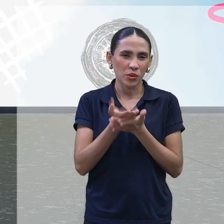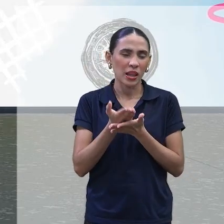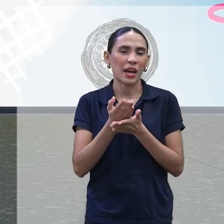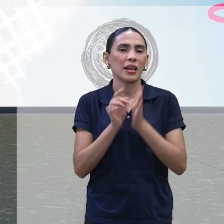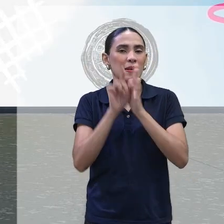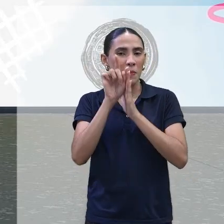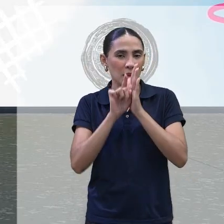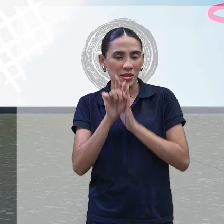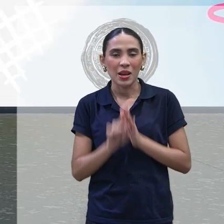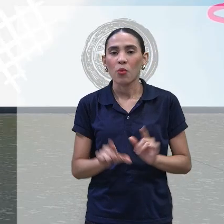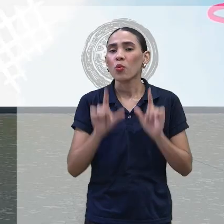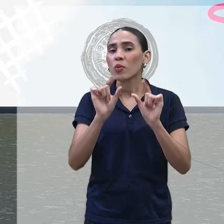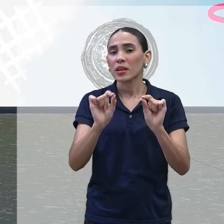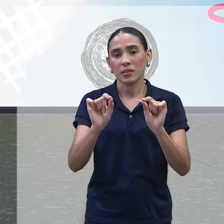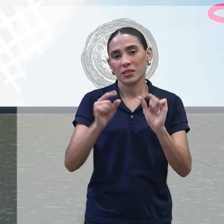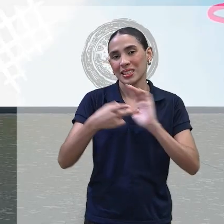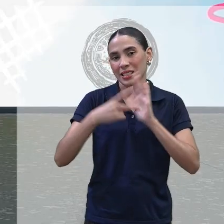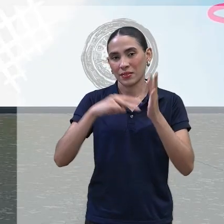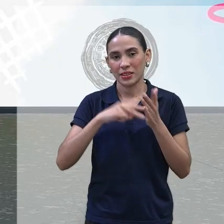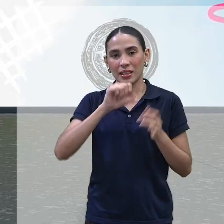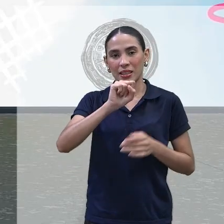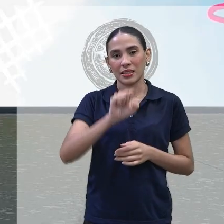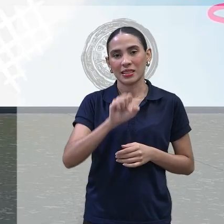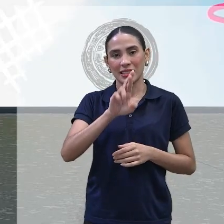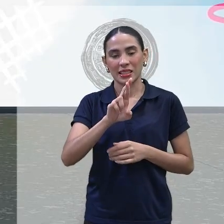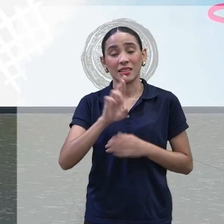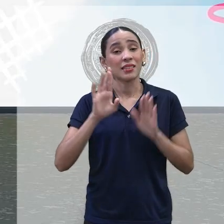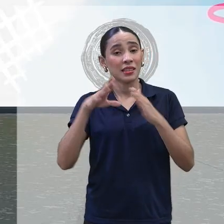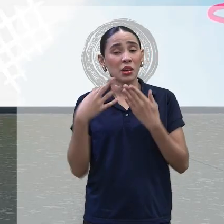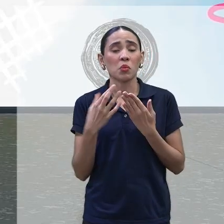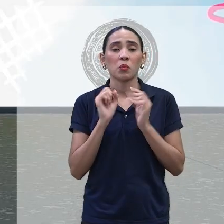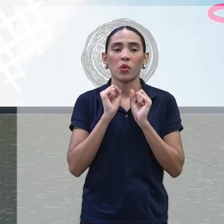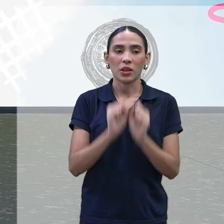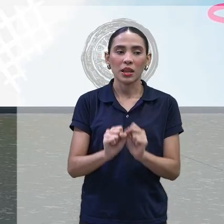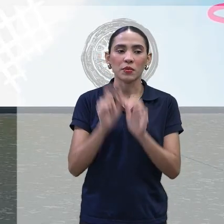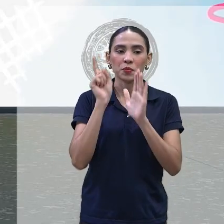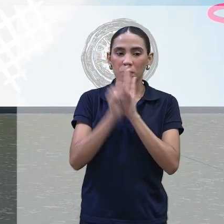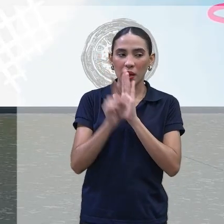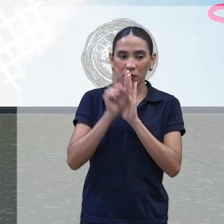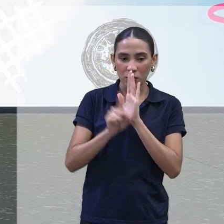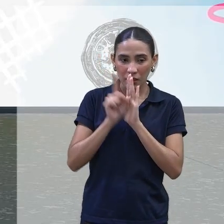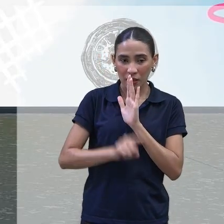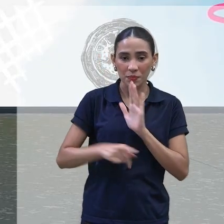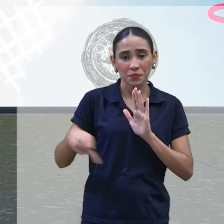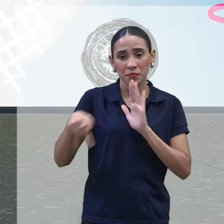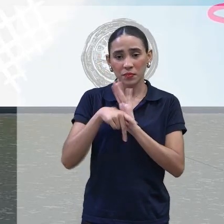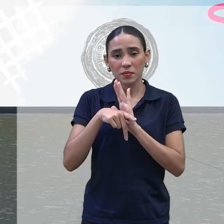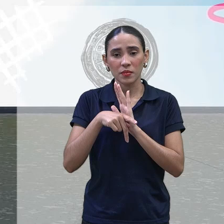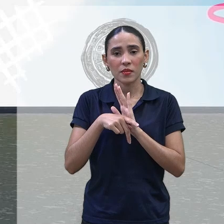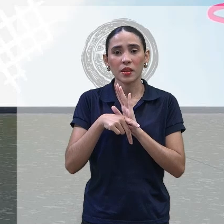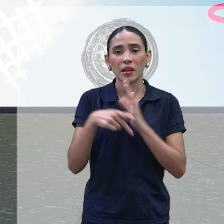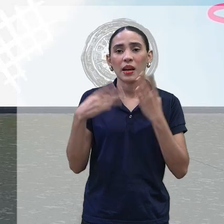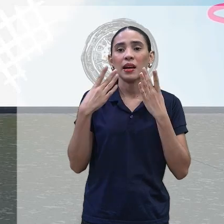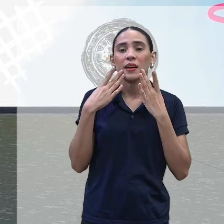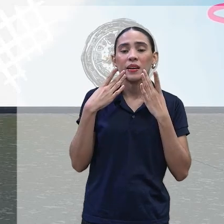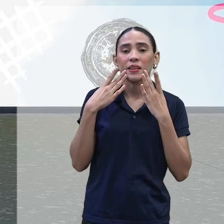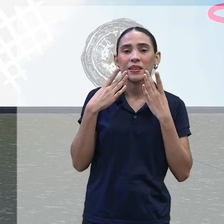é o ser, nós podemos o quê? Questionar nossas próprias